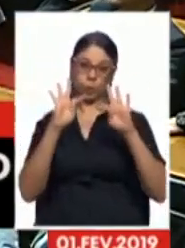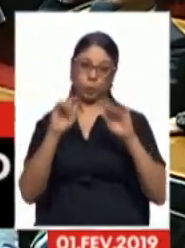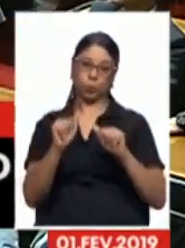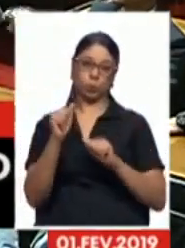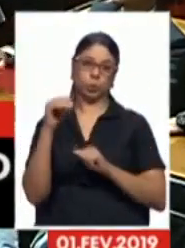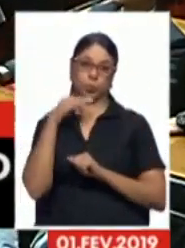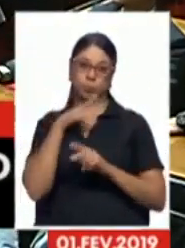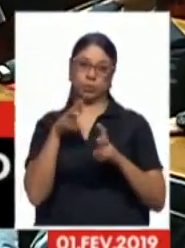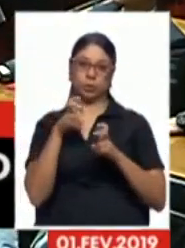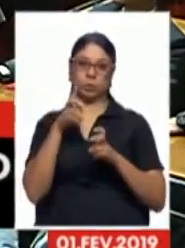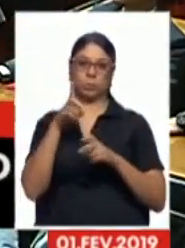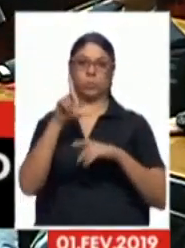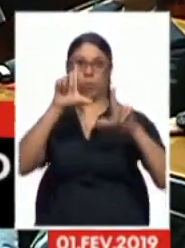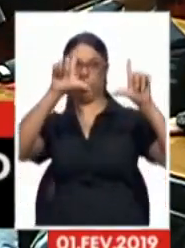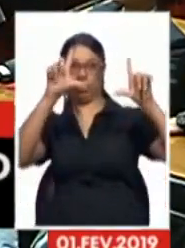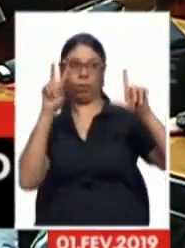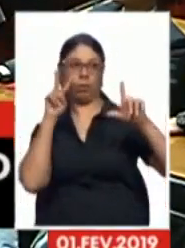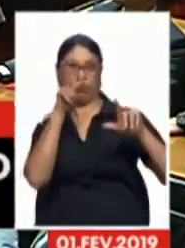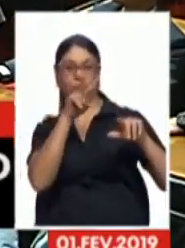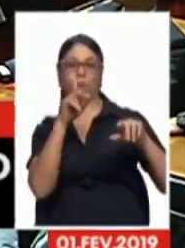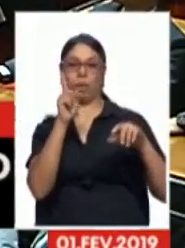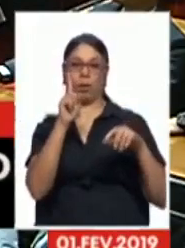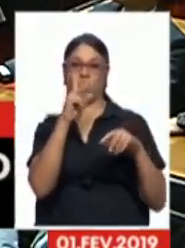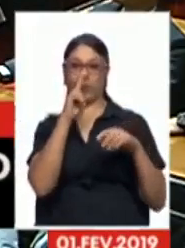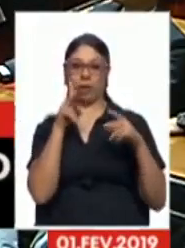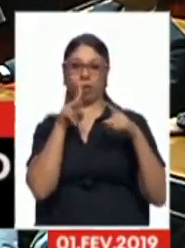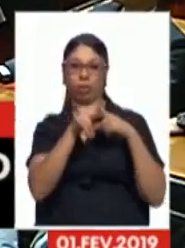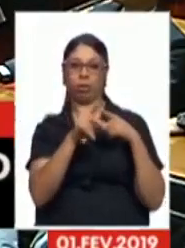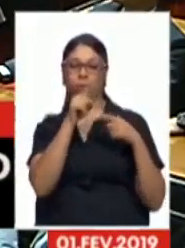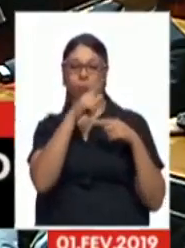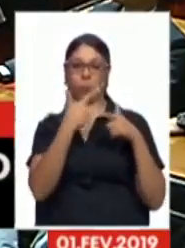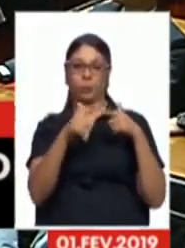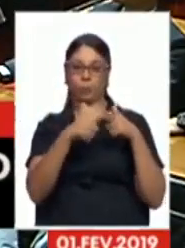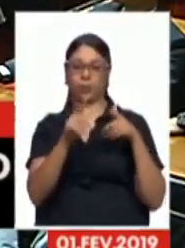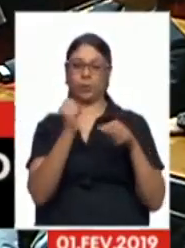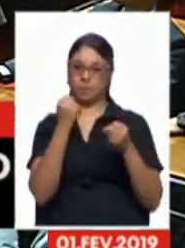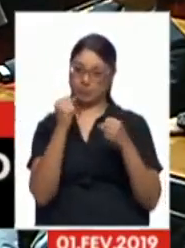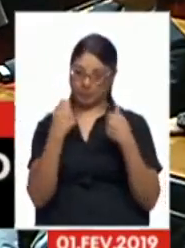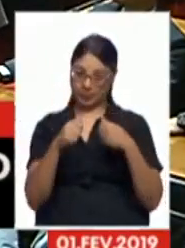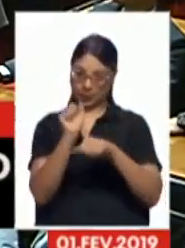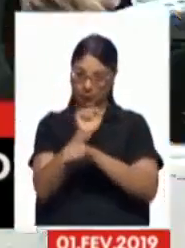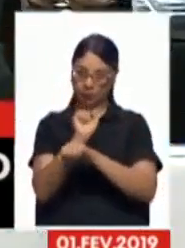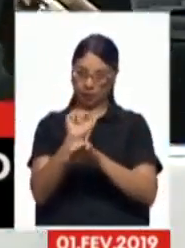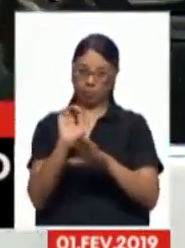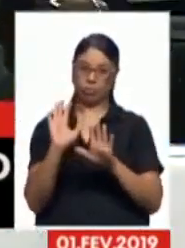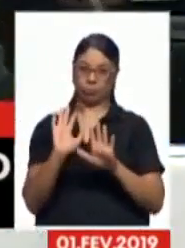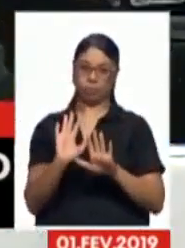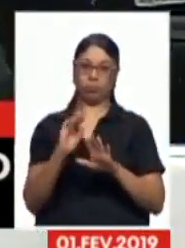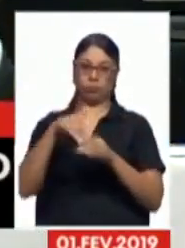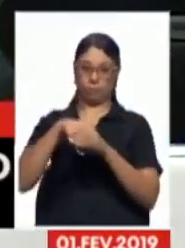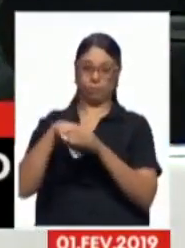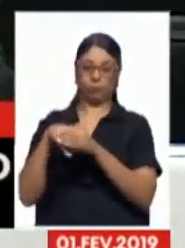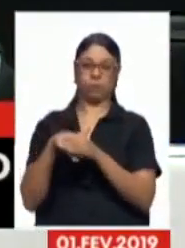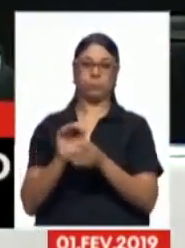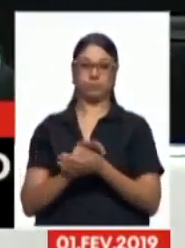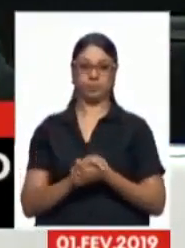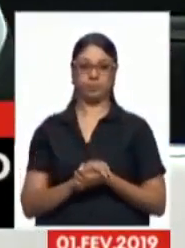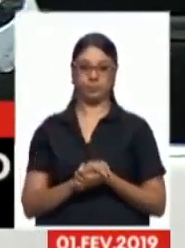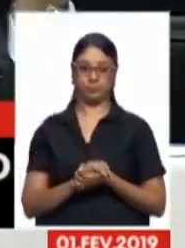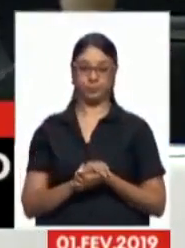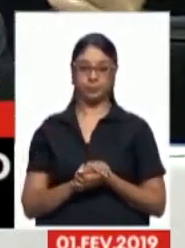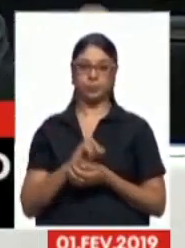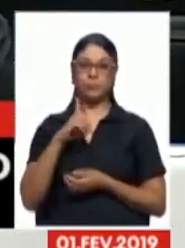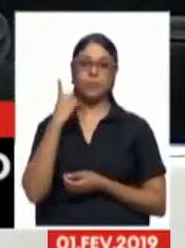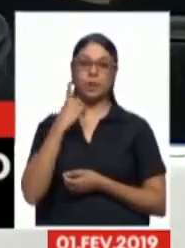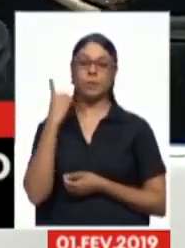votação, considerando que é um voto aberto. Ele teve que interromper, então, a votação do deputado